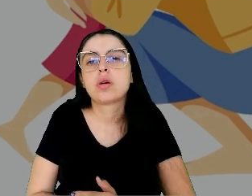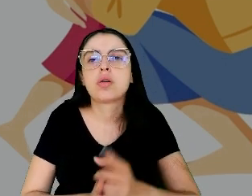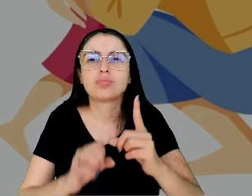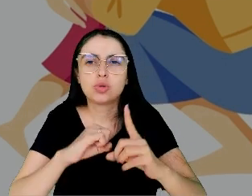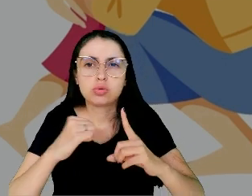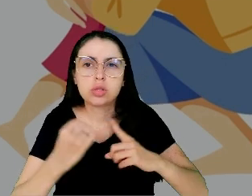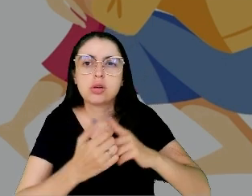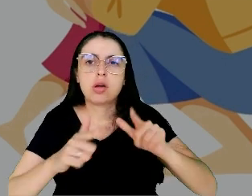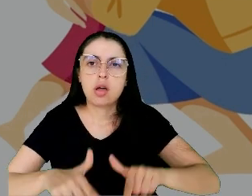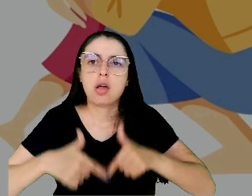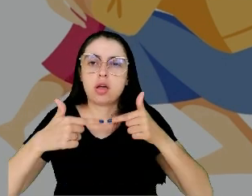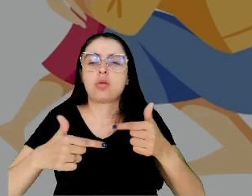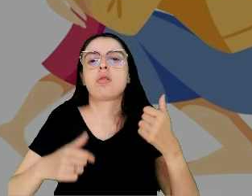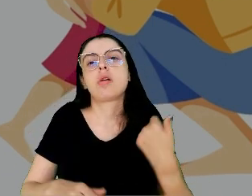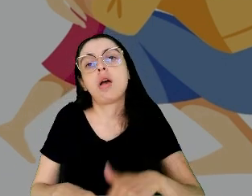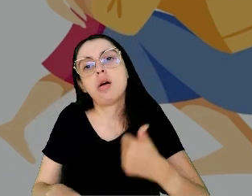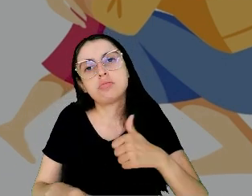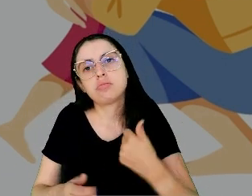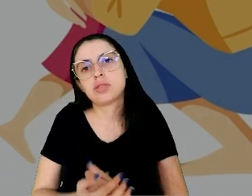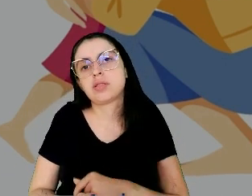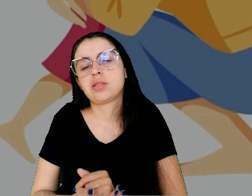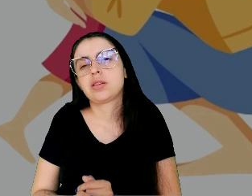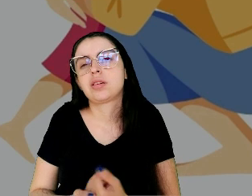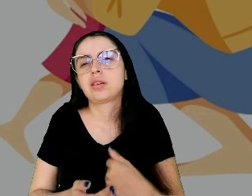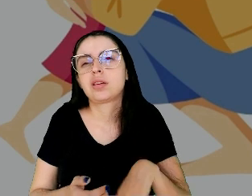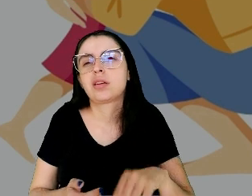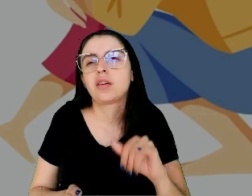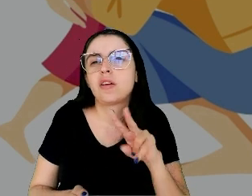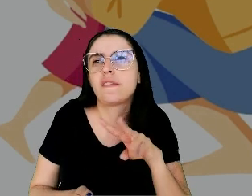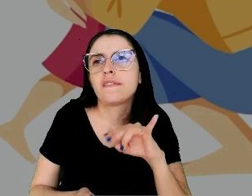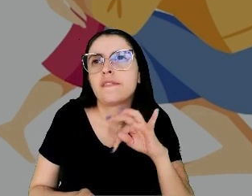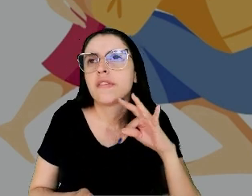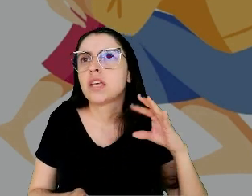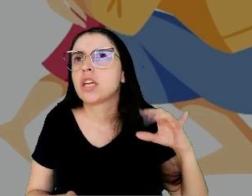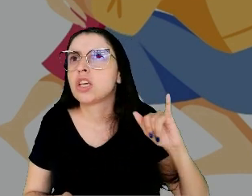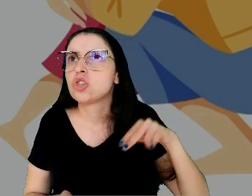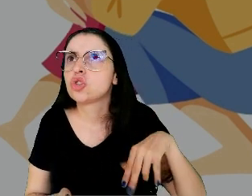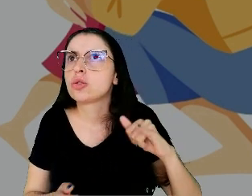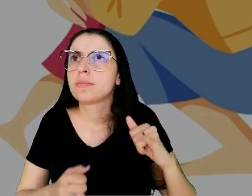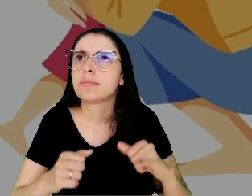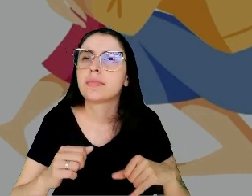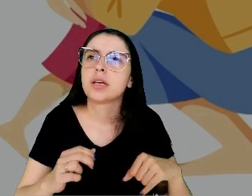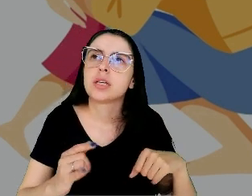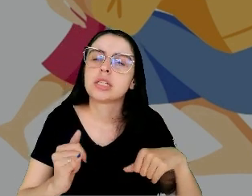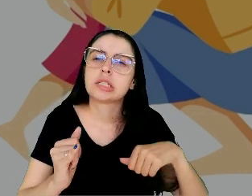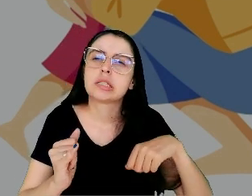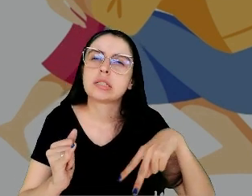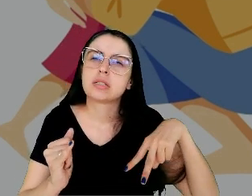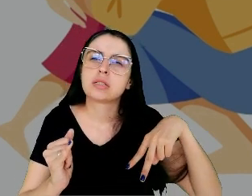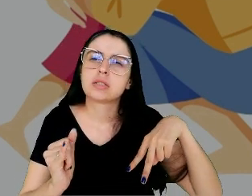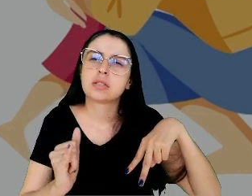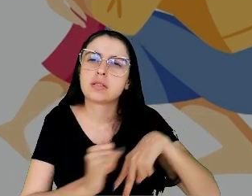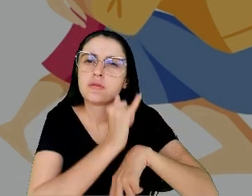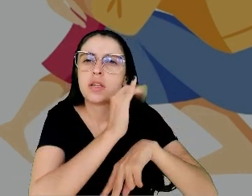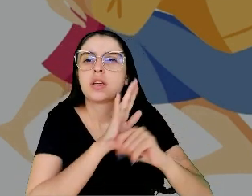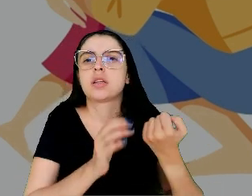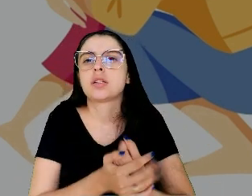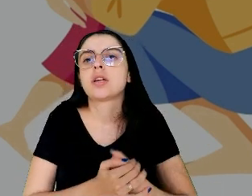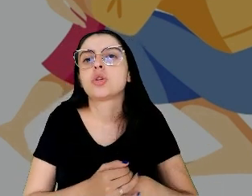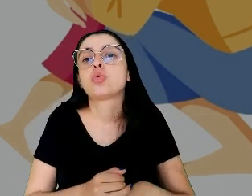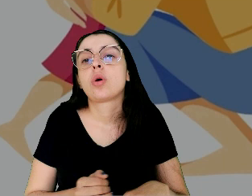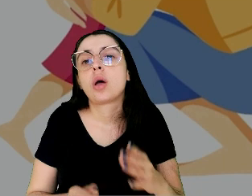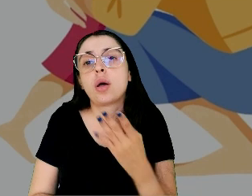às 11 vítimas, que são consideradas 11 pérolas, 11 joias ainda desaparecidas do desastre de